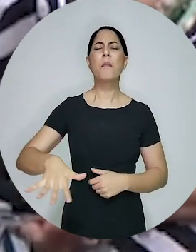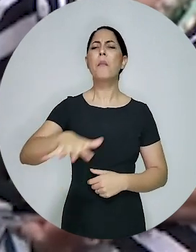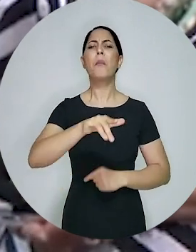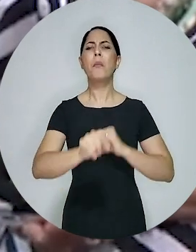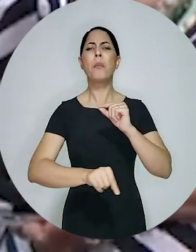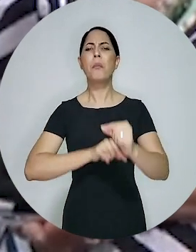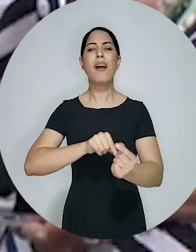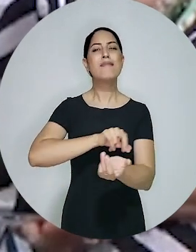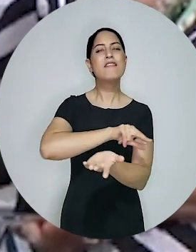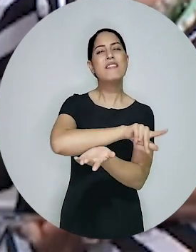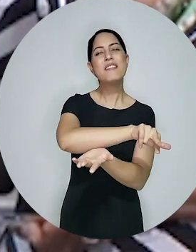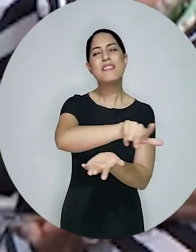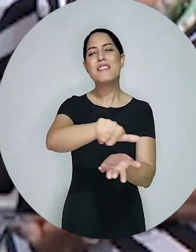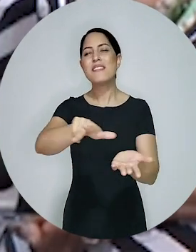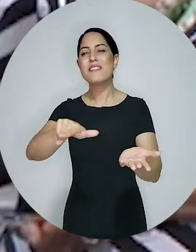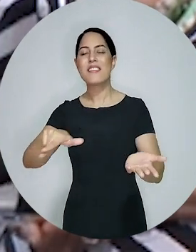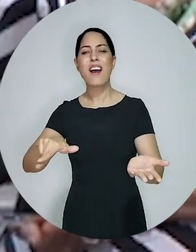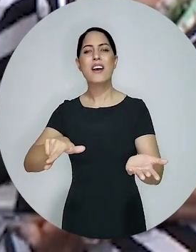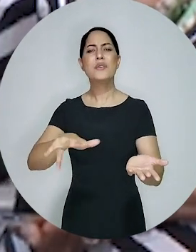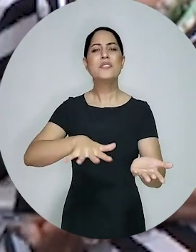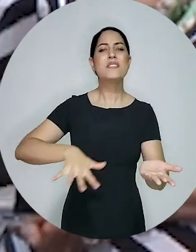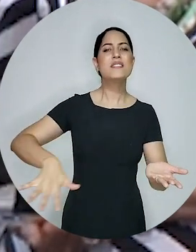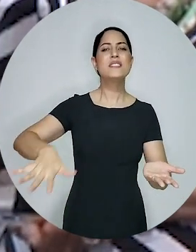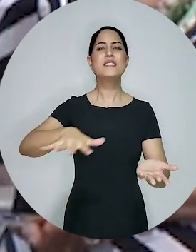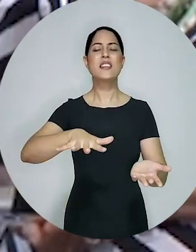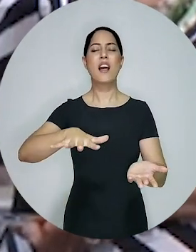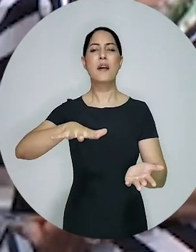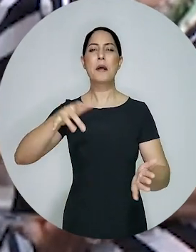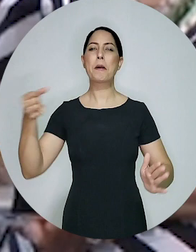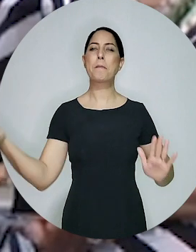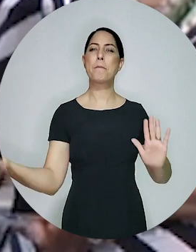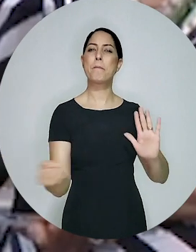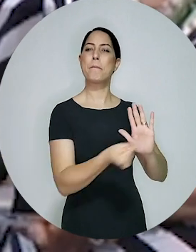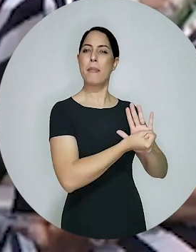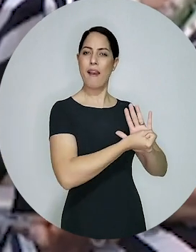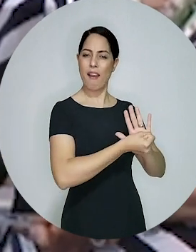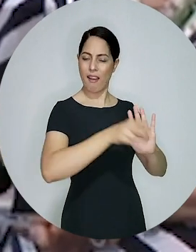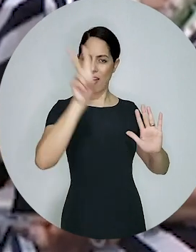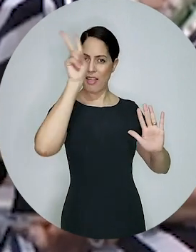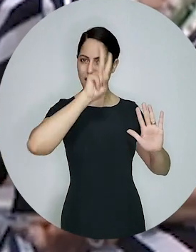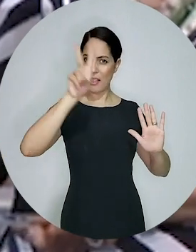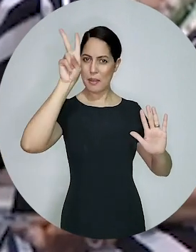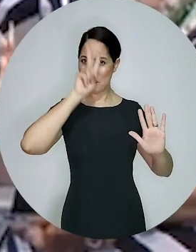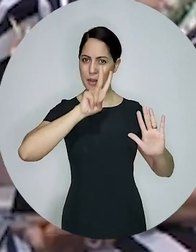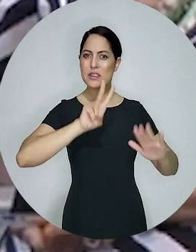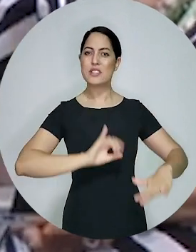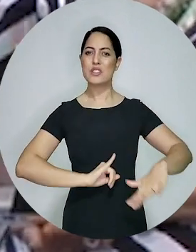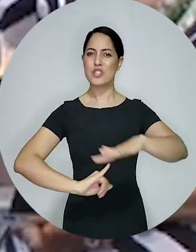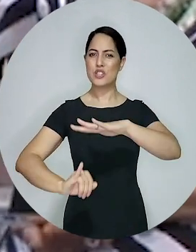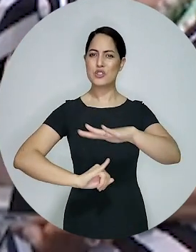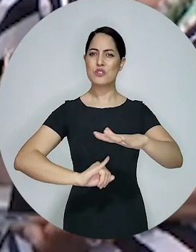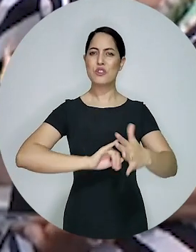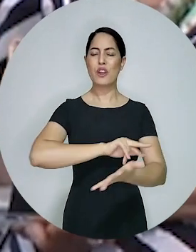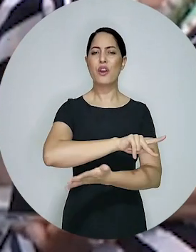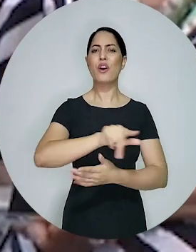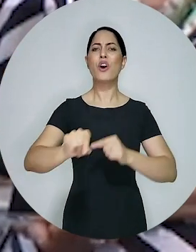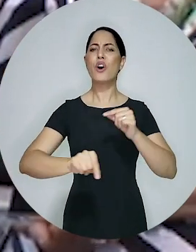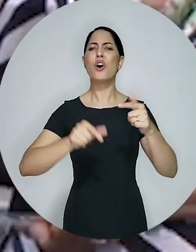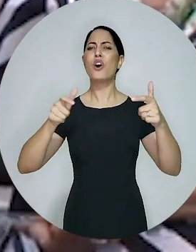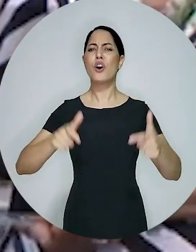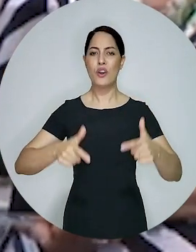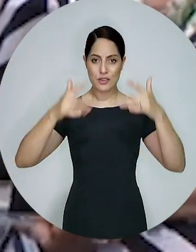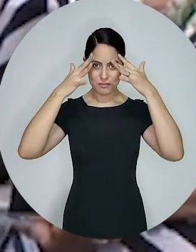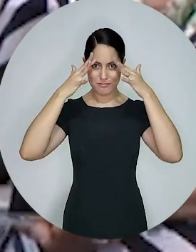de espaço multifacetado que abrigará a memória e a narrativa institucionais